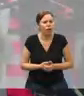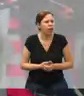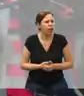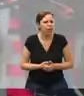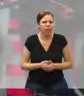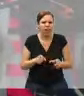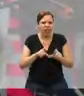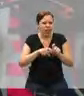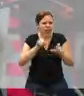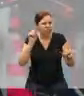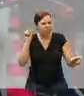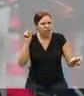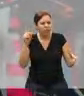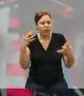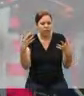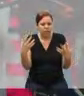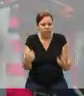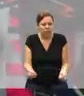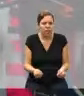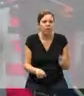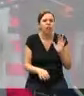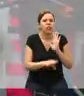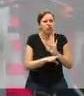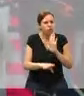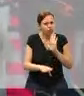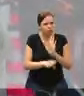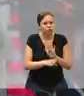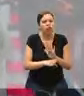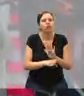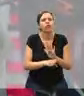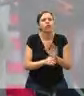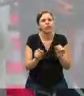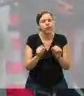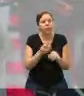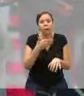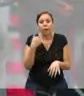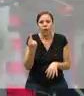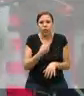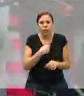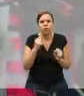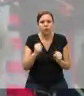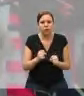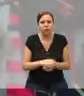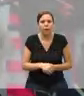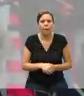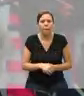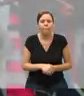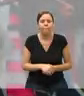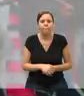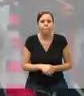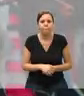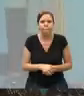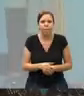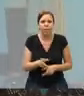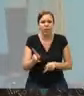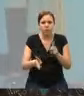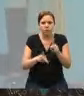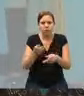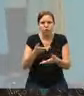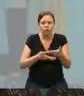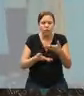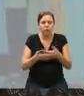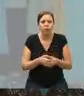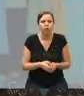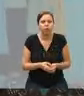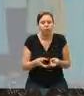de poder, sabe, abraçar, ajudar, fazer o melhor que a gente pode pelo outro. E é